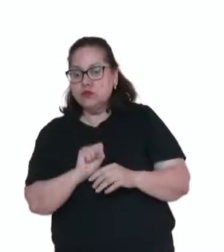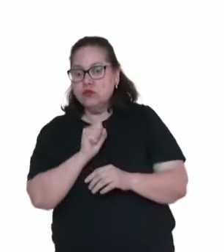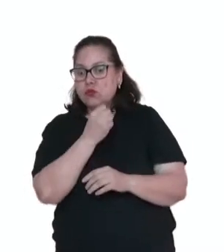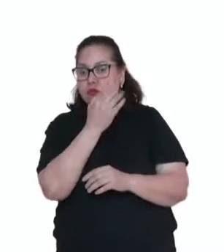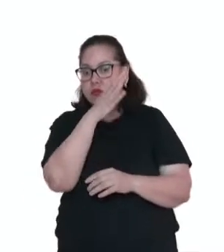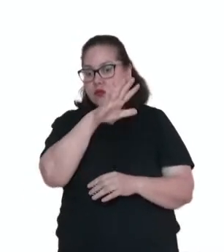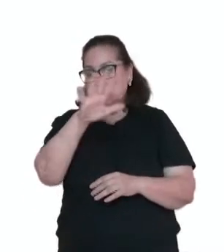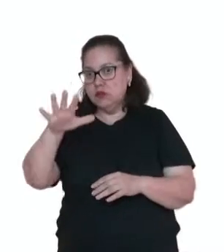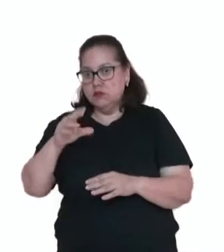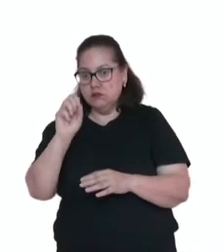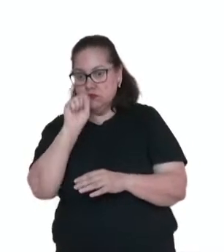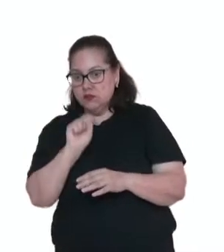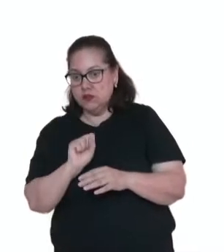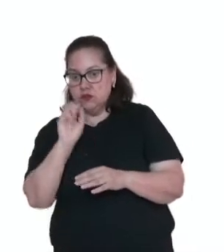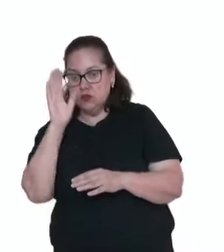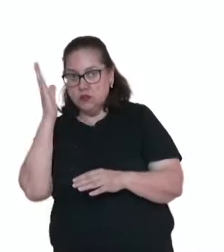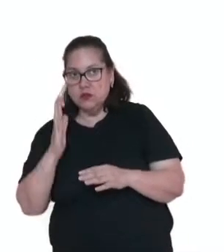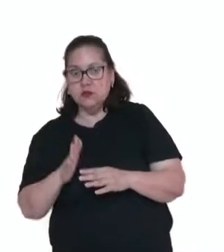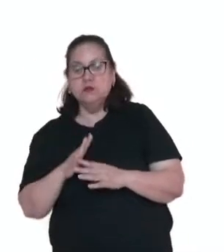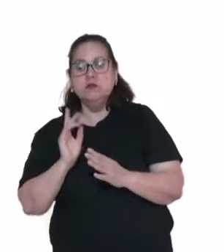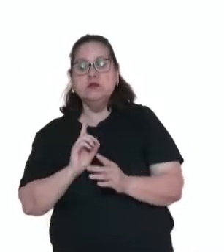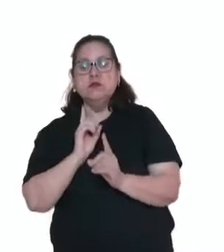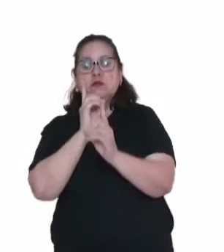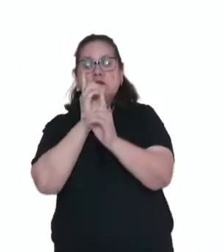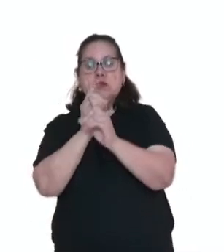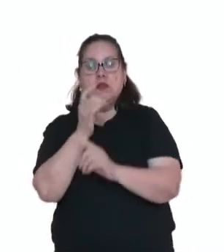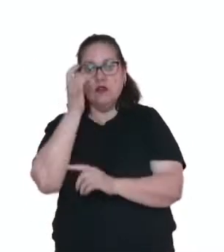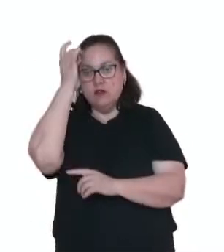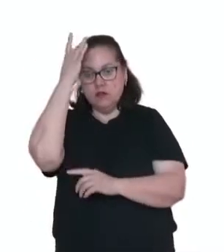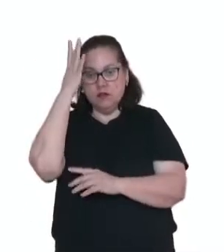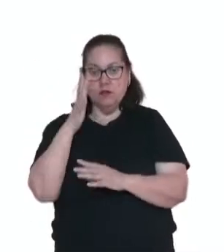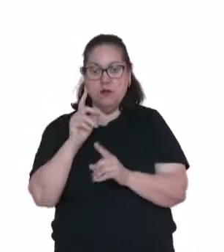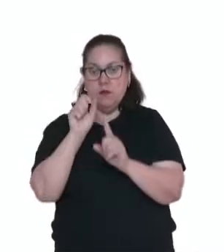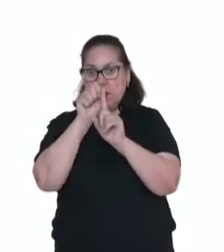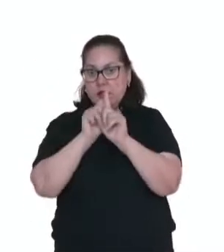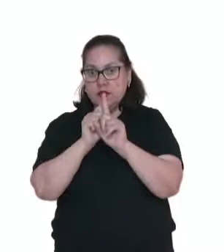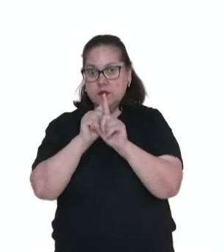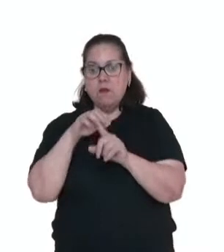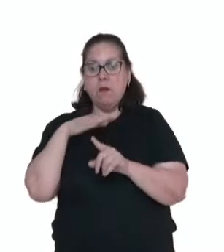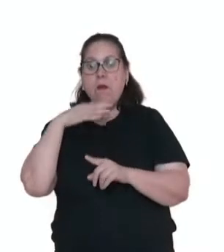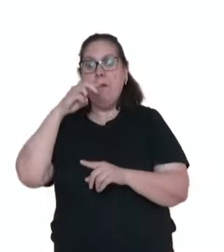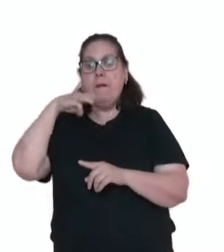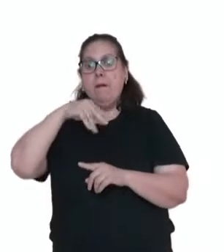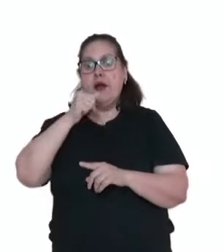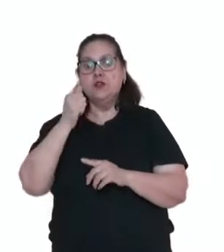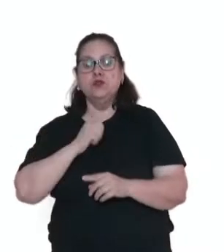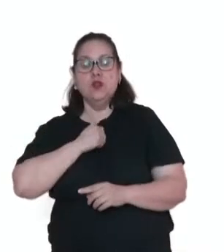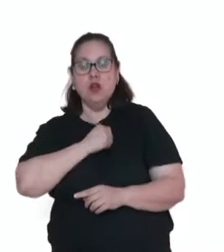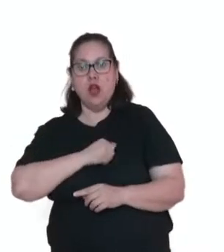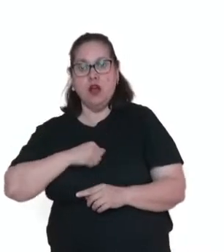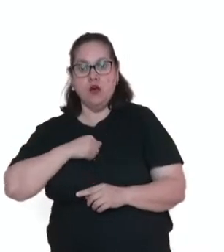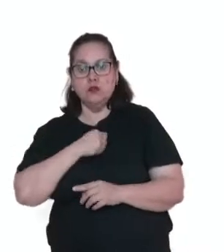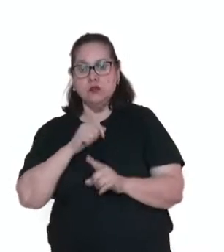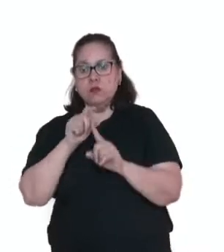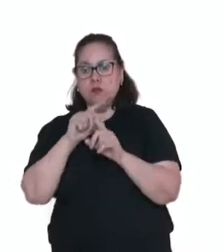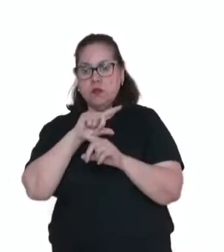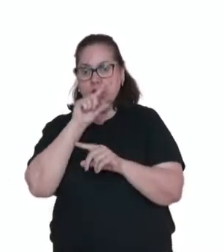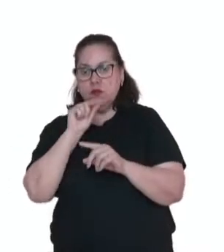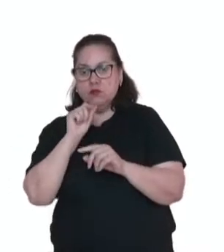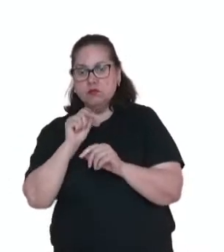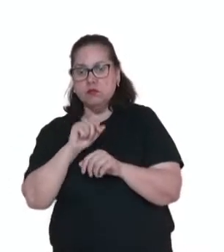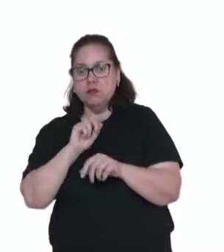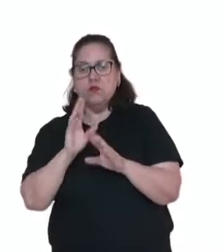áreas do sudeste do Brasil. Ele é encontrado mais facilmente entre os meses de março e agosto. Antigamente, o pinhão era muito consumido